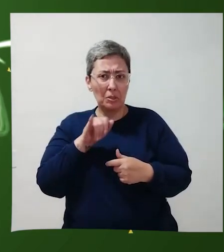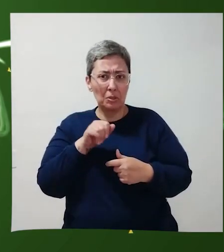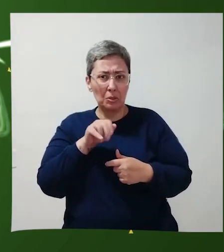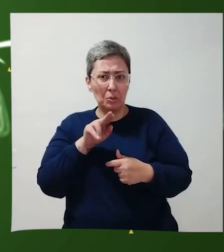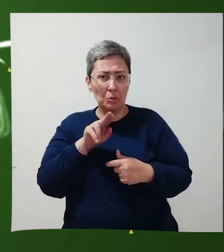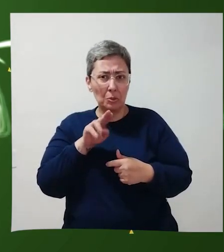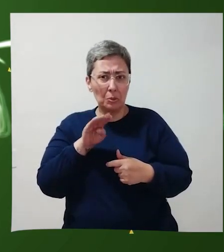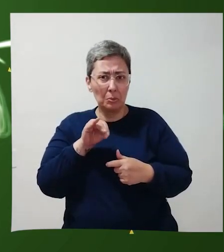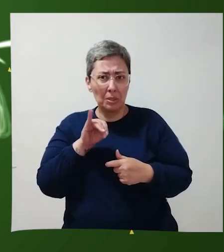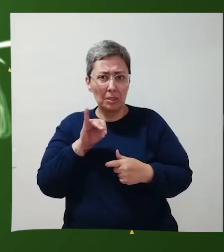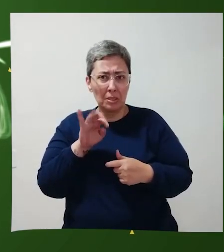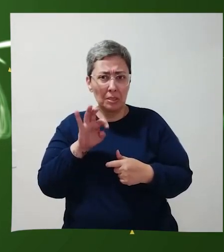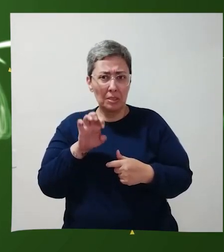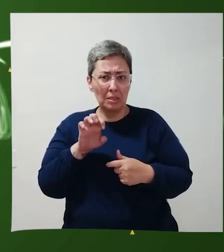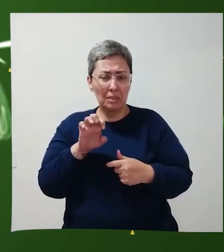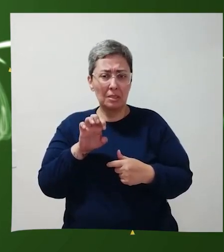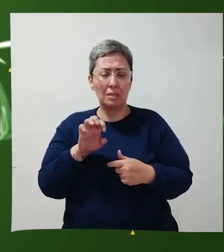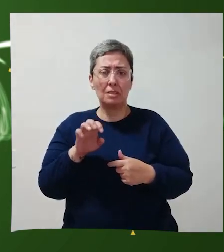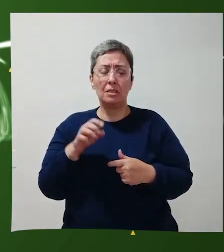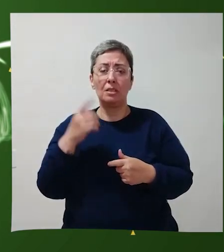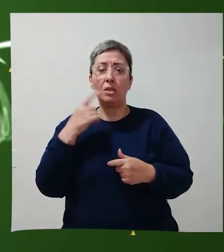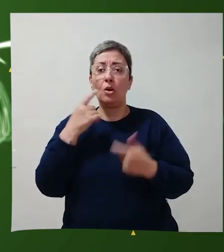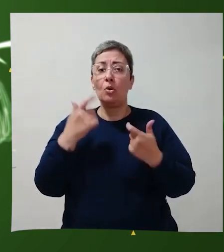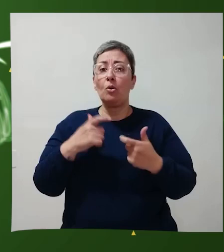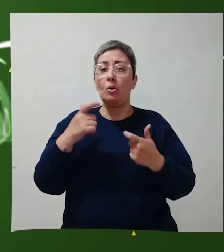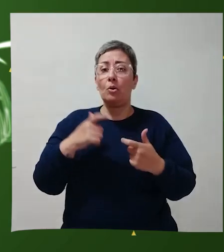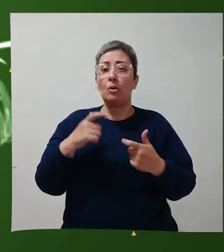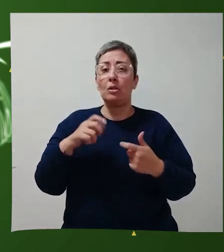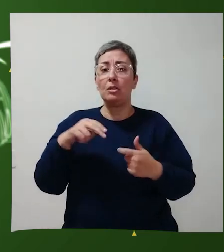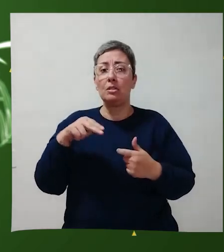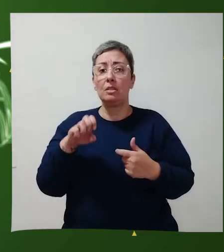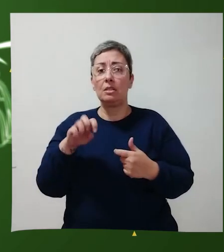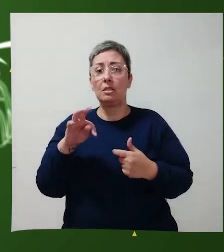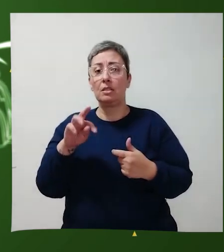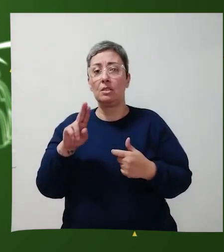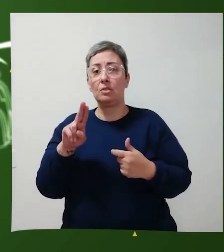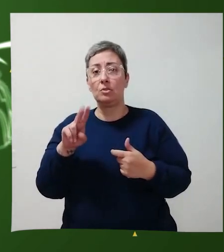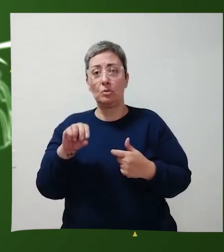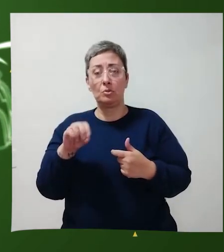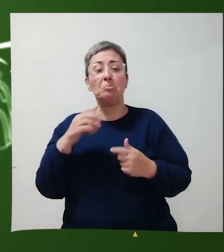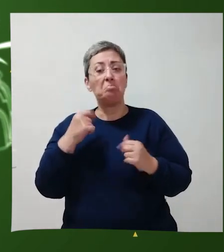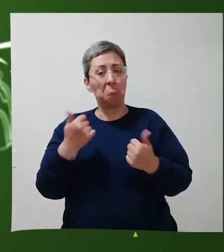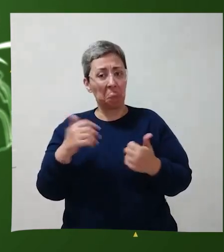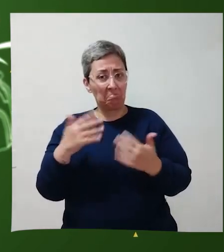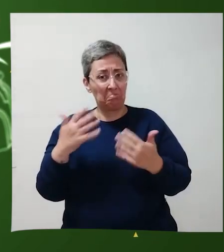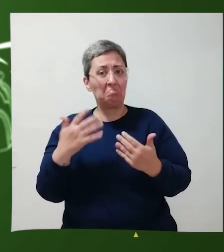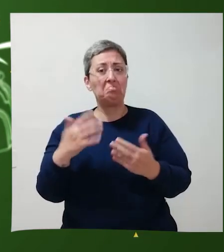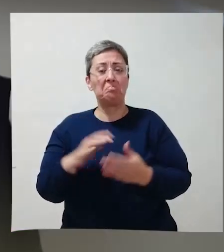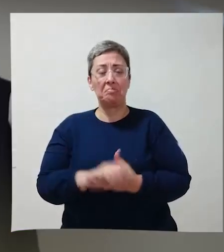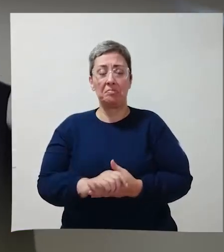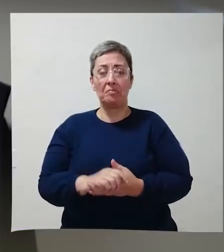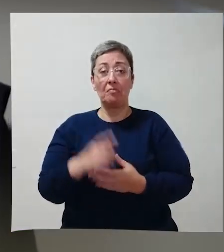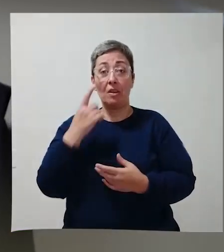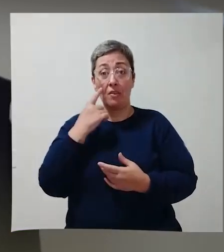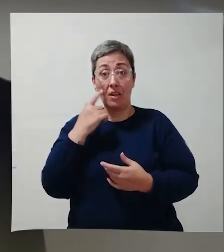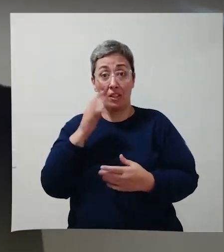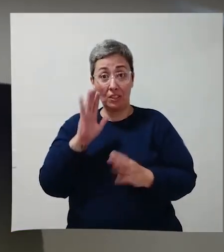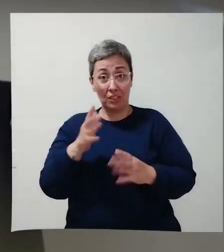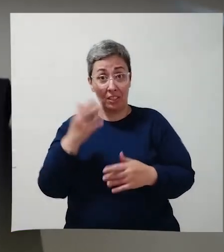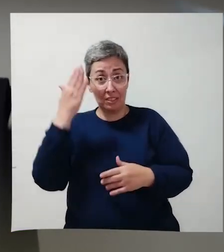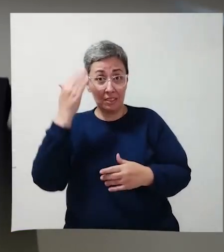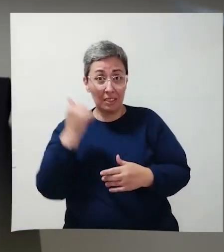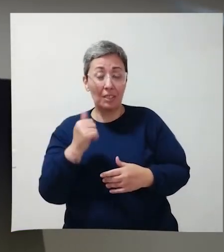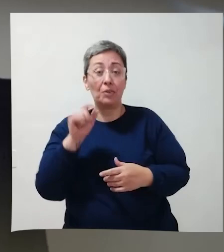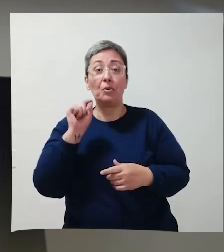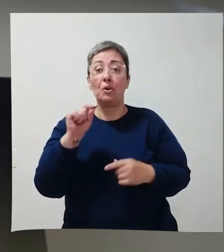Júpiter, aceitou. Onde está o Netuno? Olha, parabéns. E vocês já